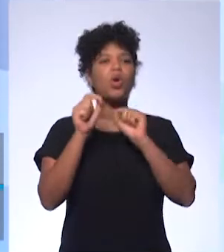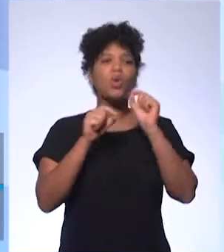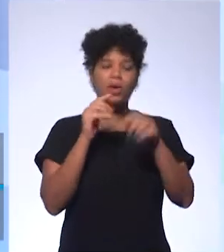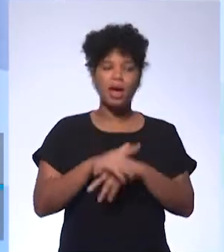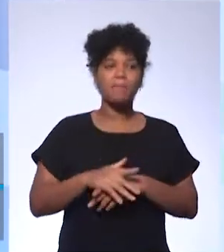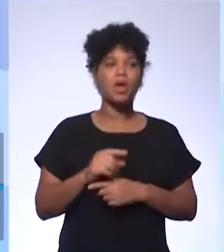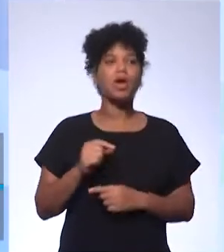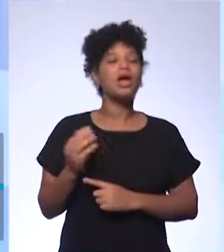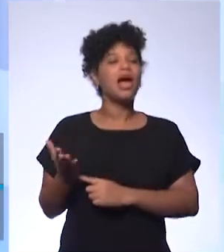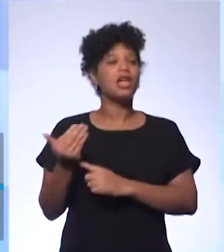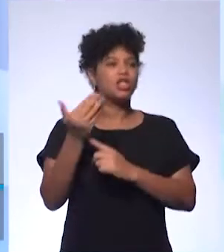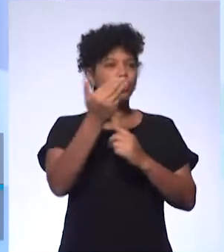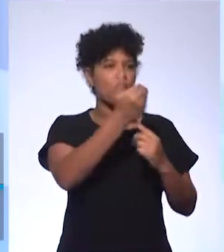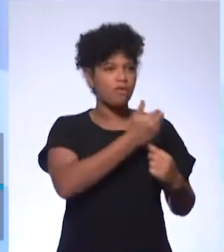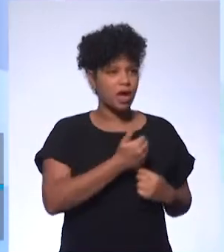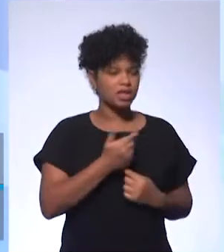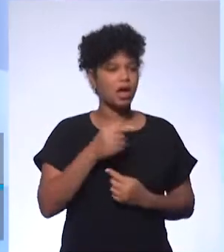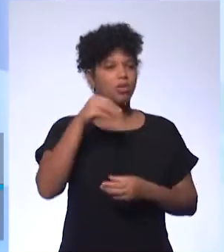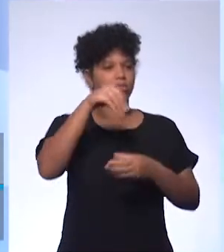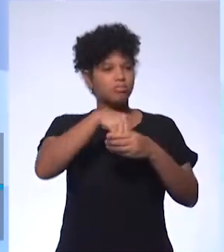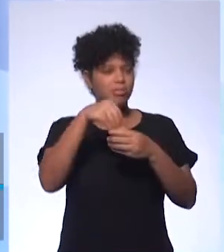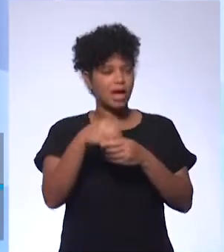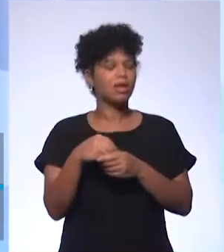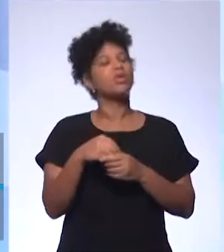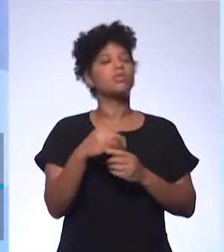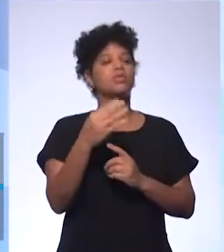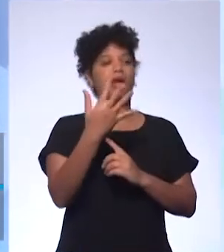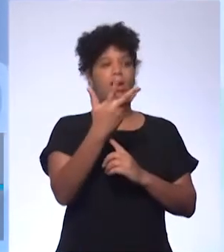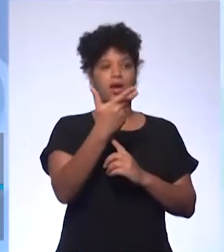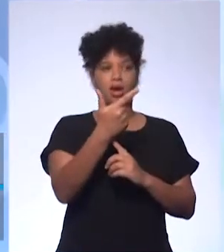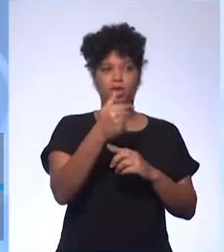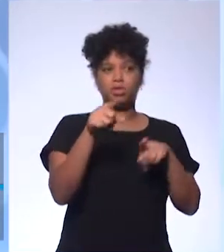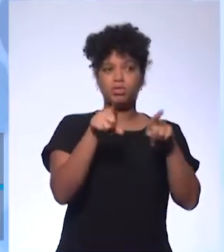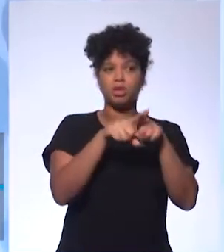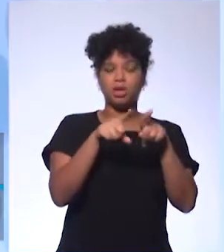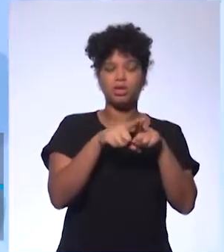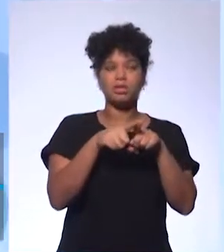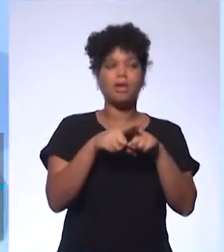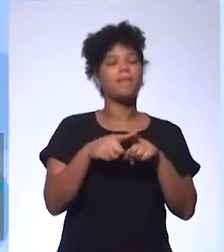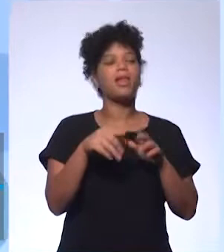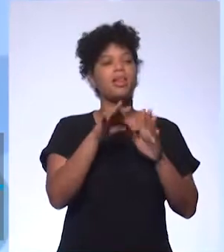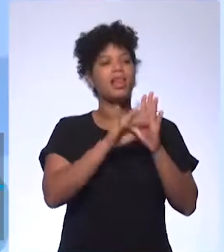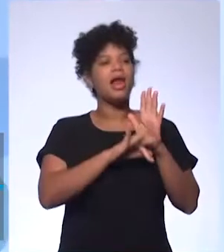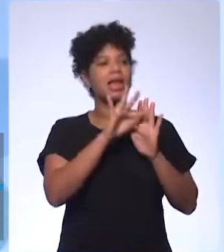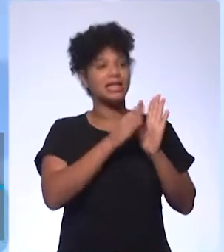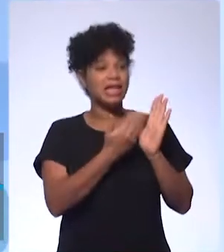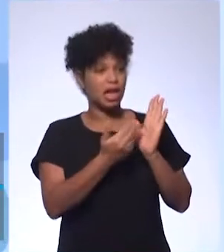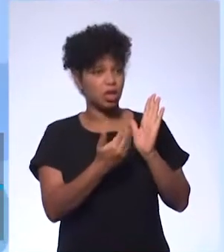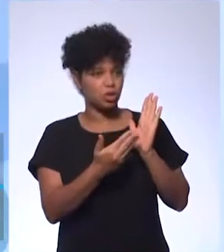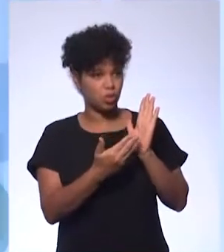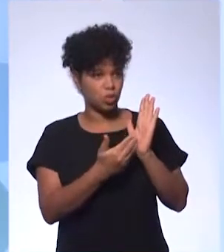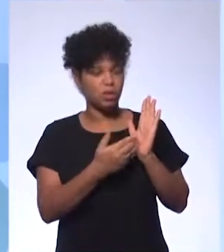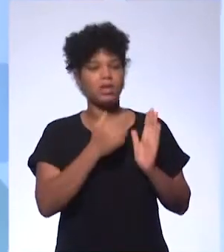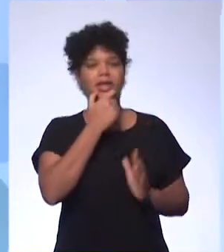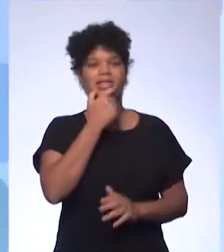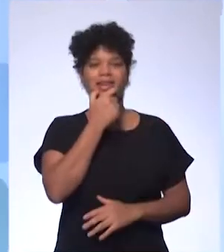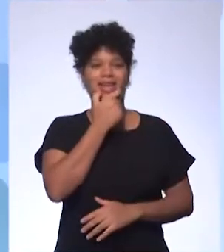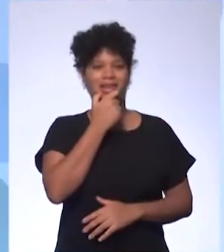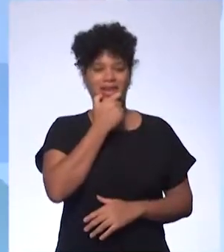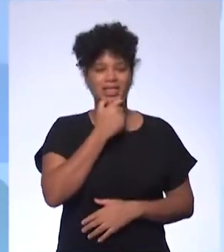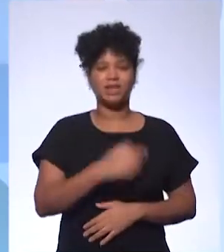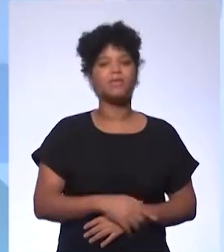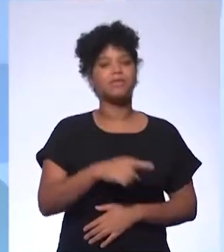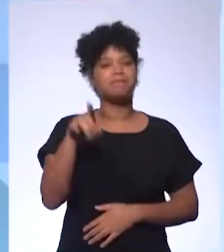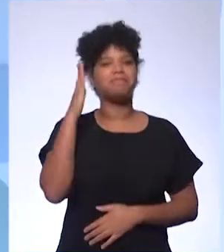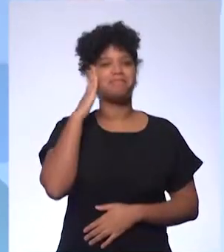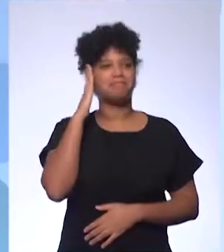o modernismo na arte e na literatura brasileira e em países de língua inglesa. Como vocês já sabem, a área de